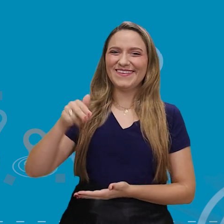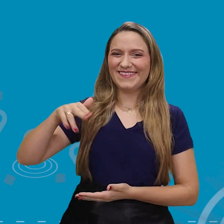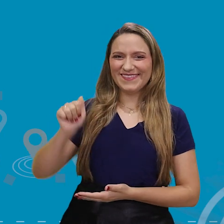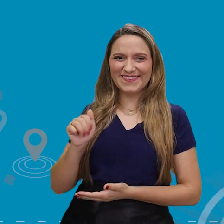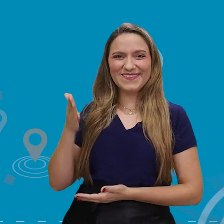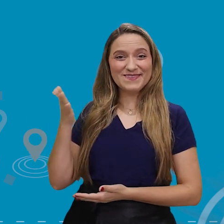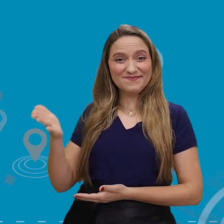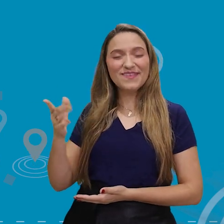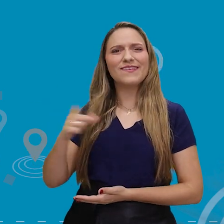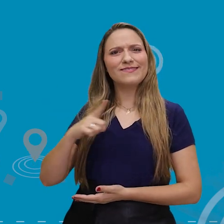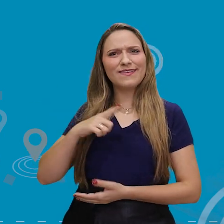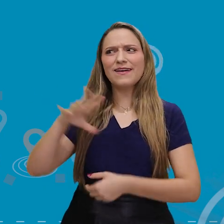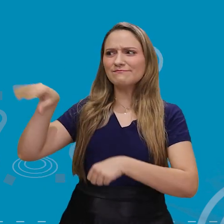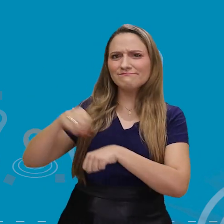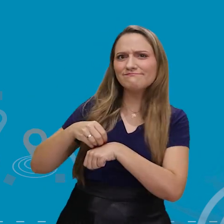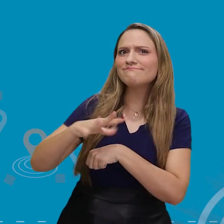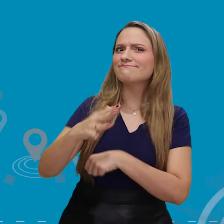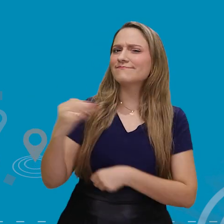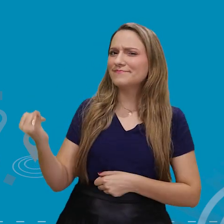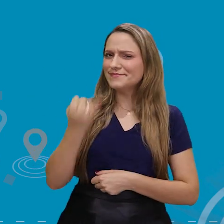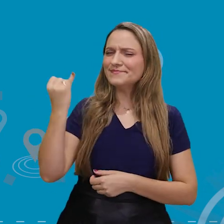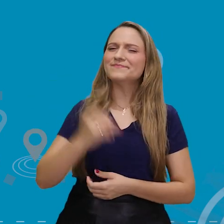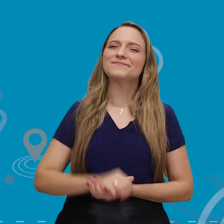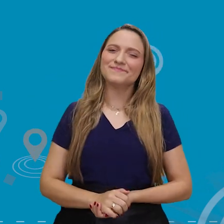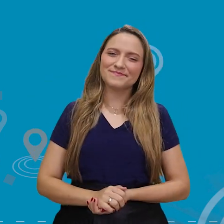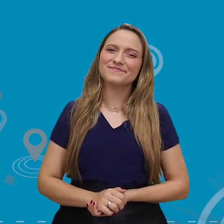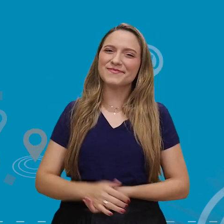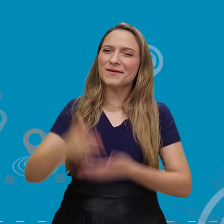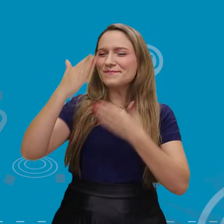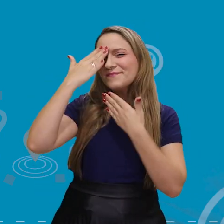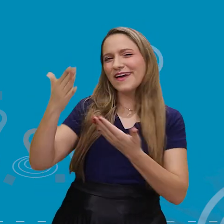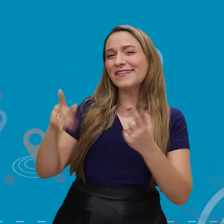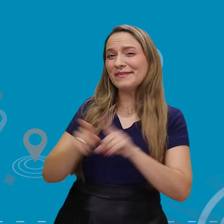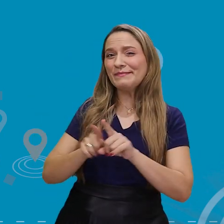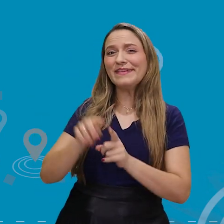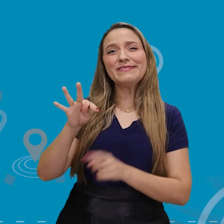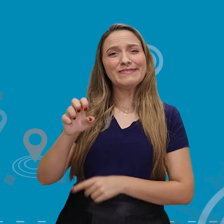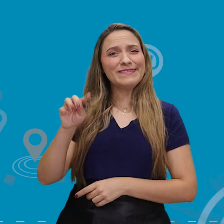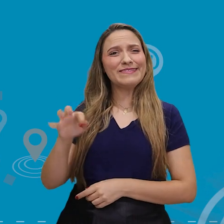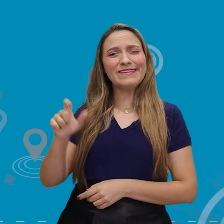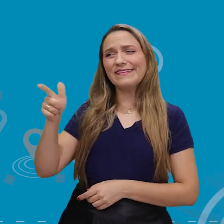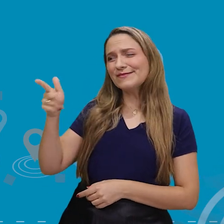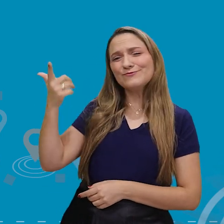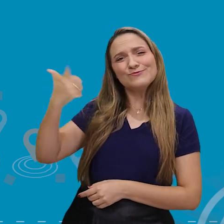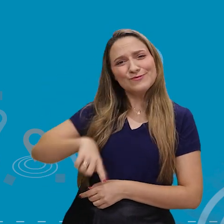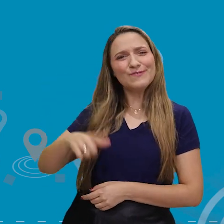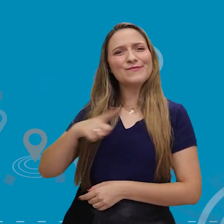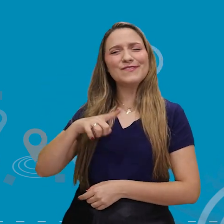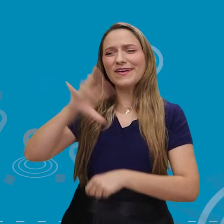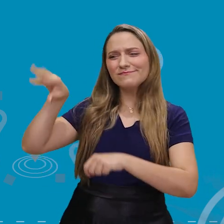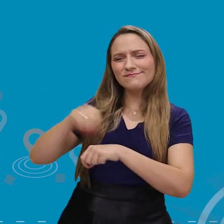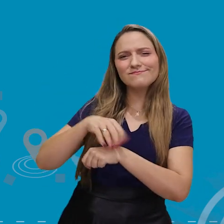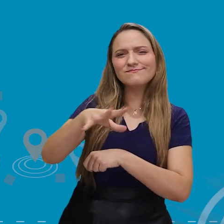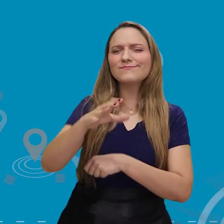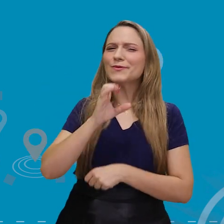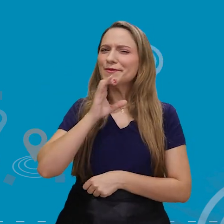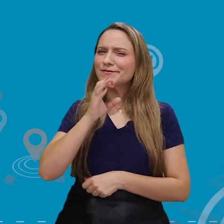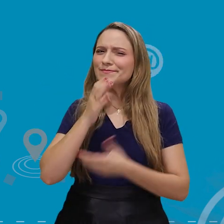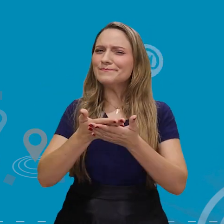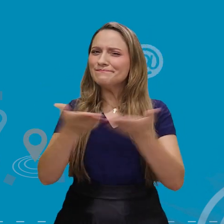professora Liana pelas contribuições. Obrigada, TT, por mais uma vez